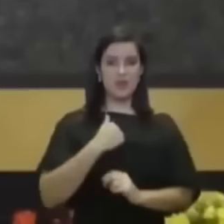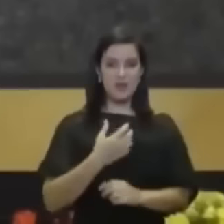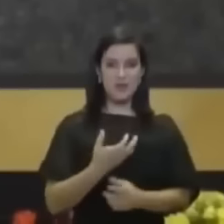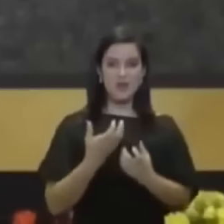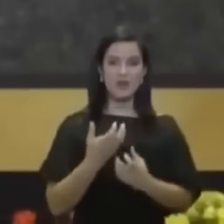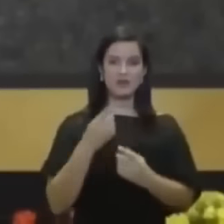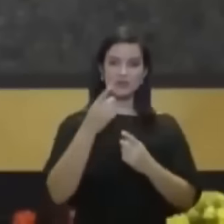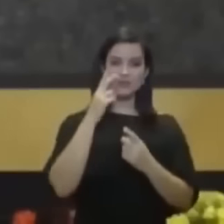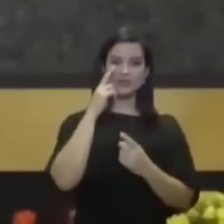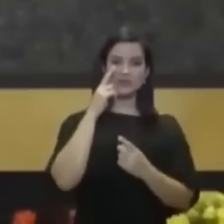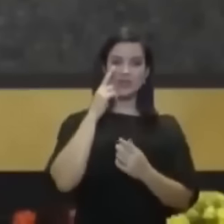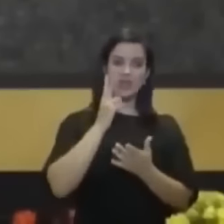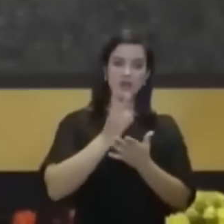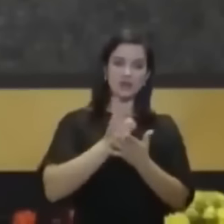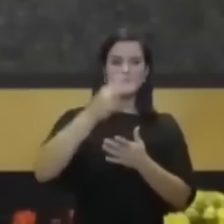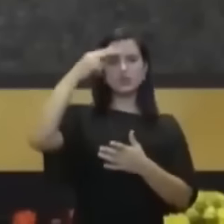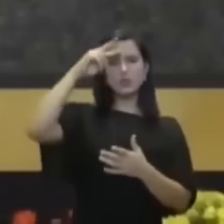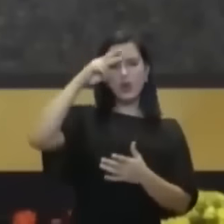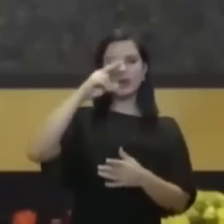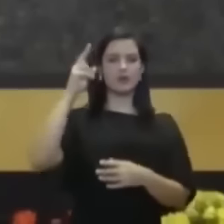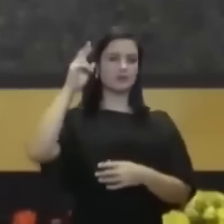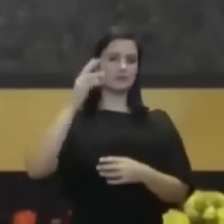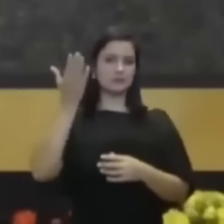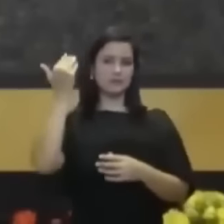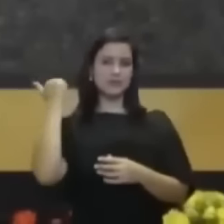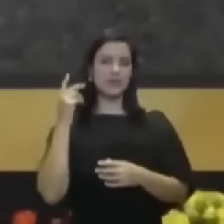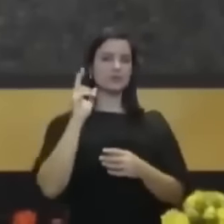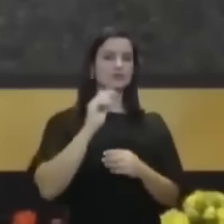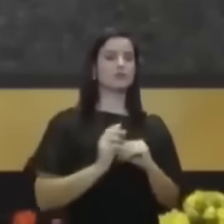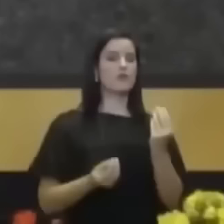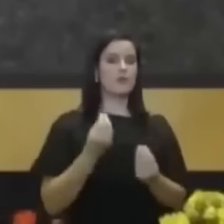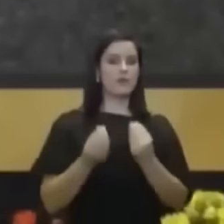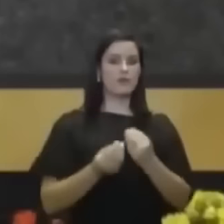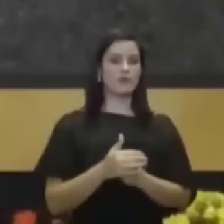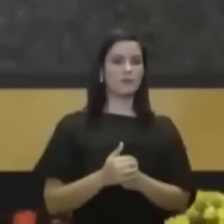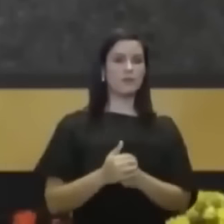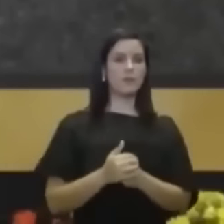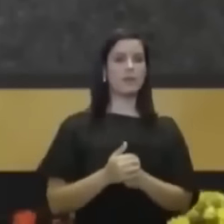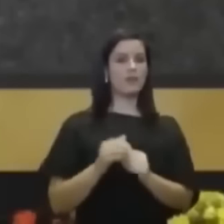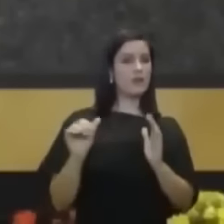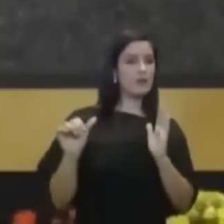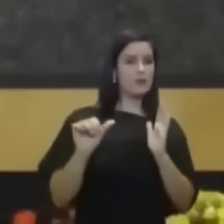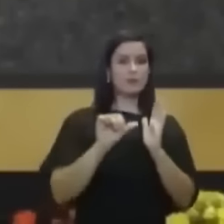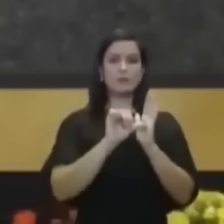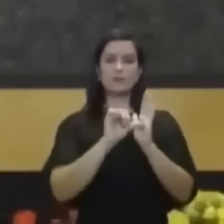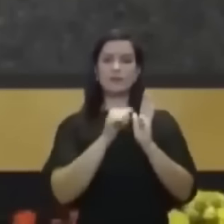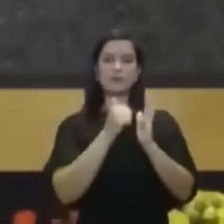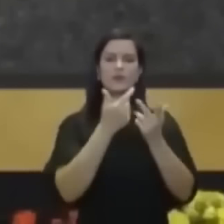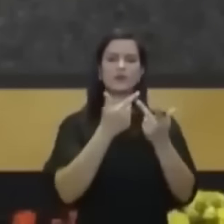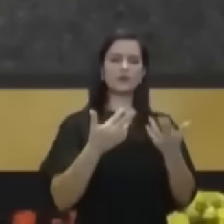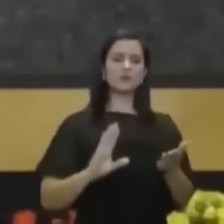que você acompanhasse comigo a história deste homem. Um dos primeiros episódios ocorrido na vida de